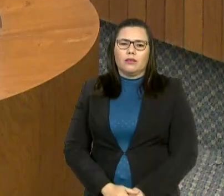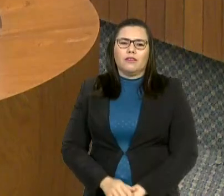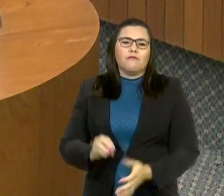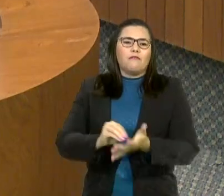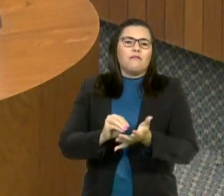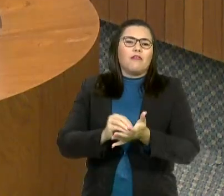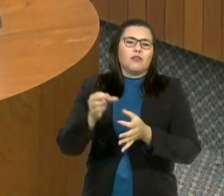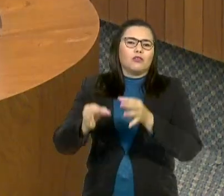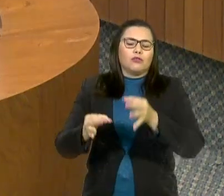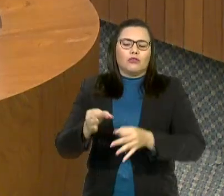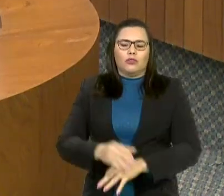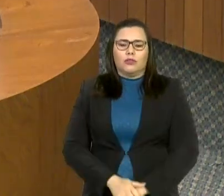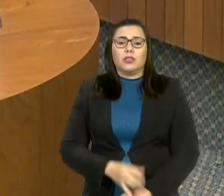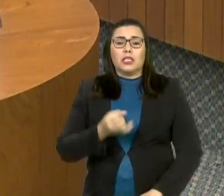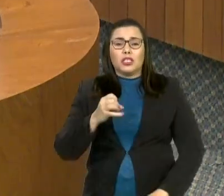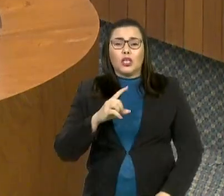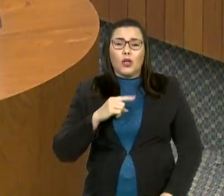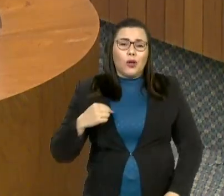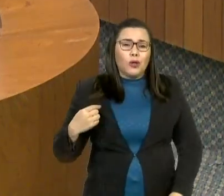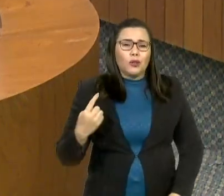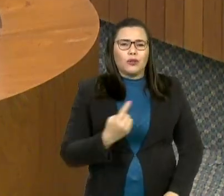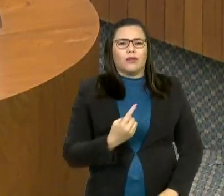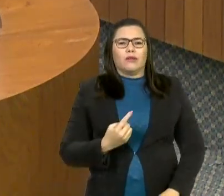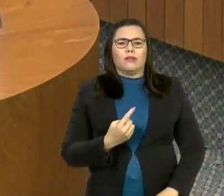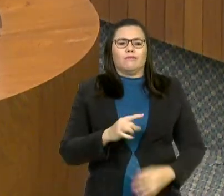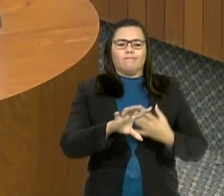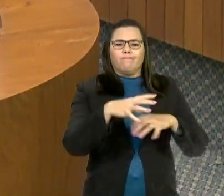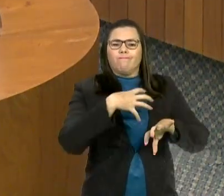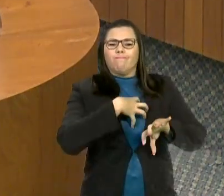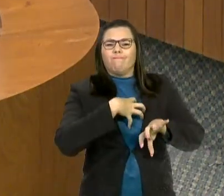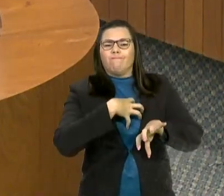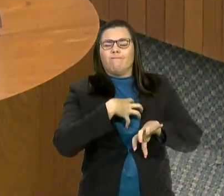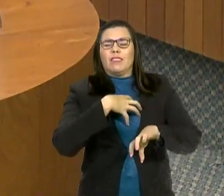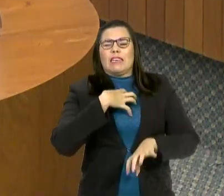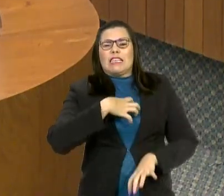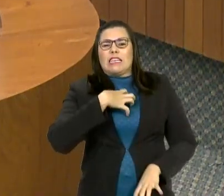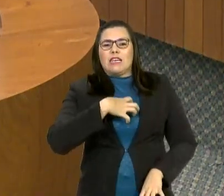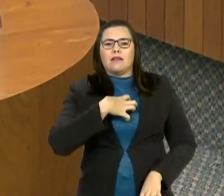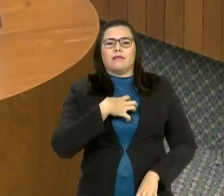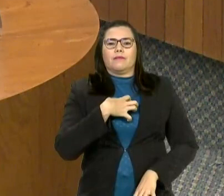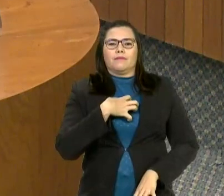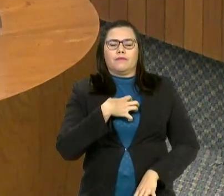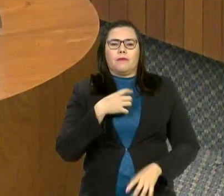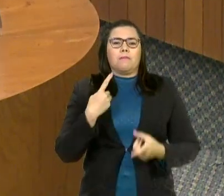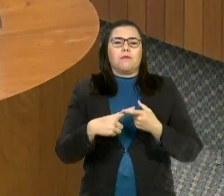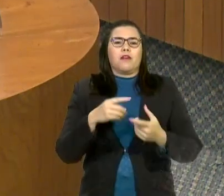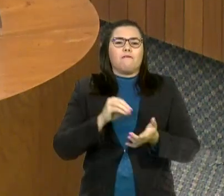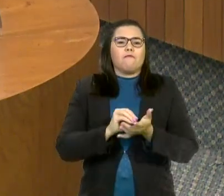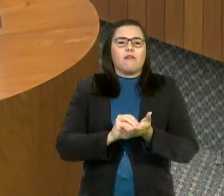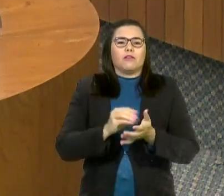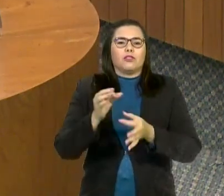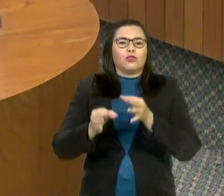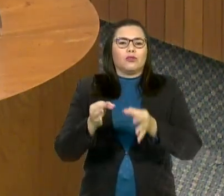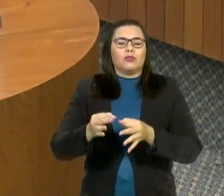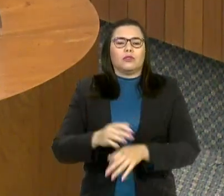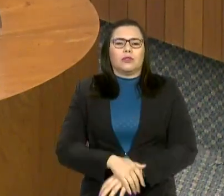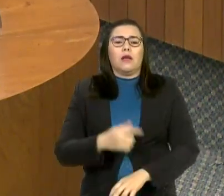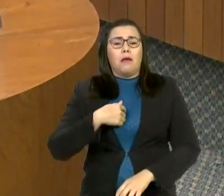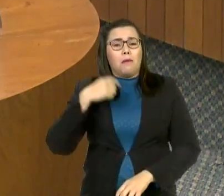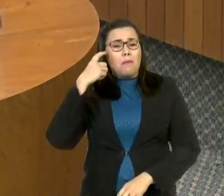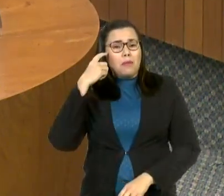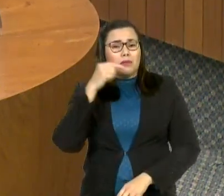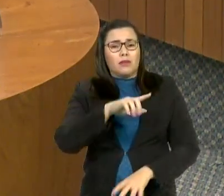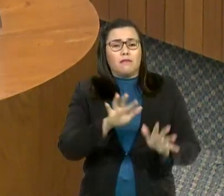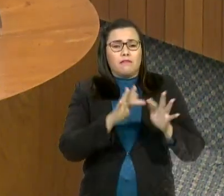escandalizamos, se todos nós nos sentimos ofendidos com essa afronta, eu imagino o sentimento da família. Então, deputado